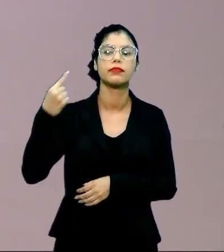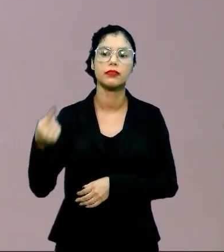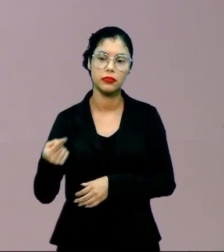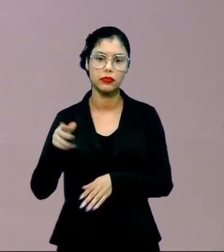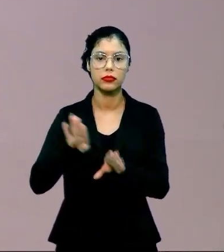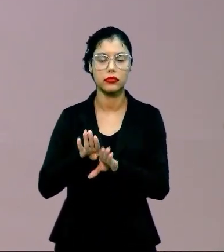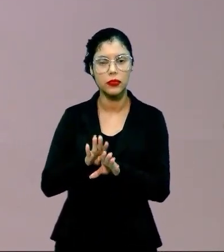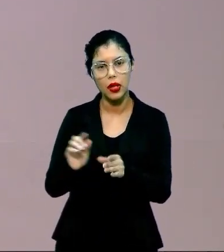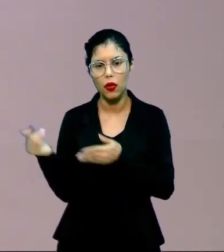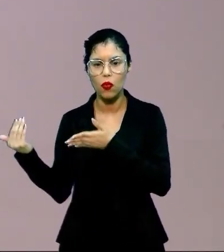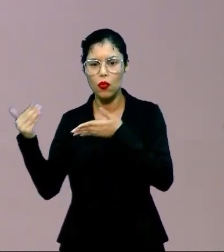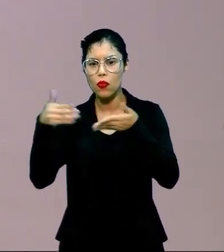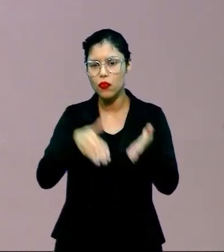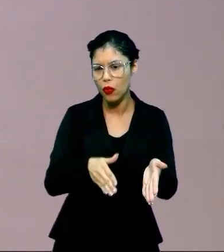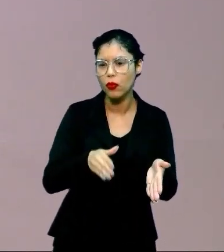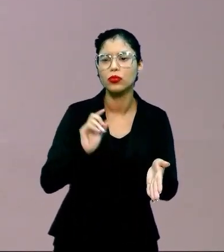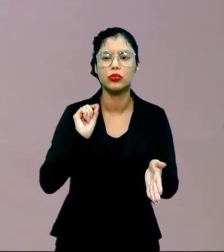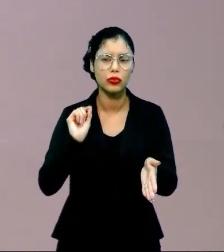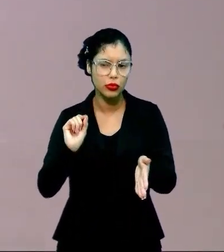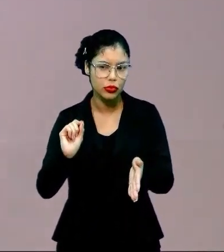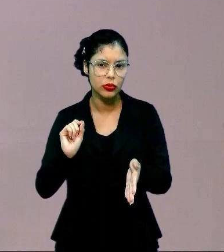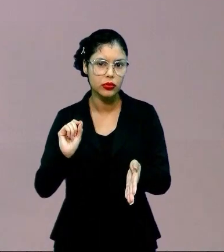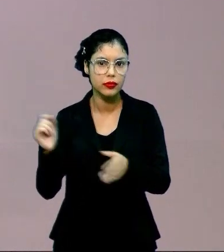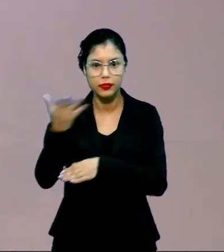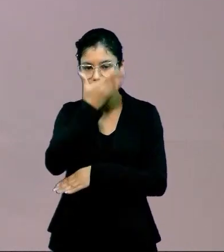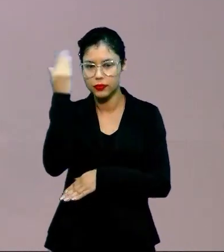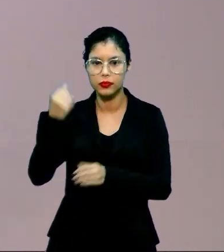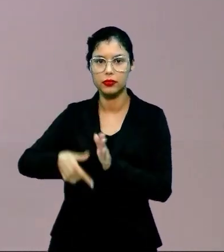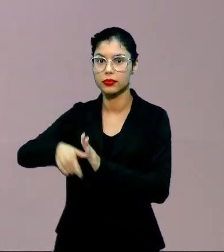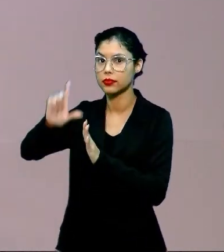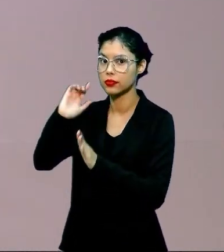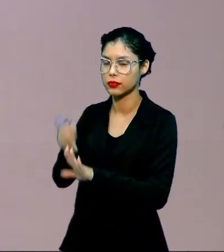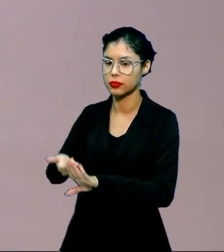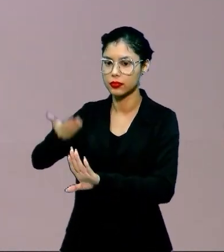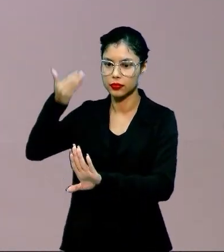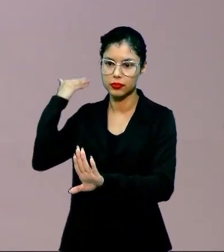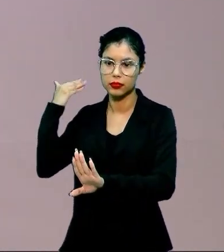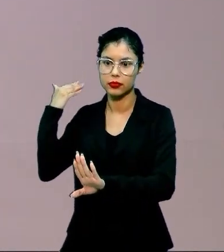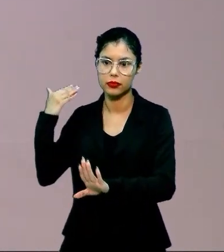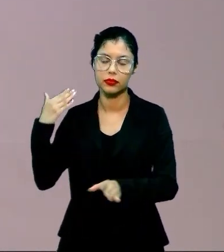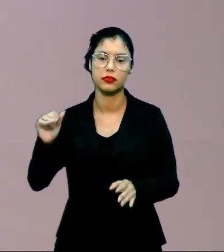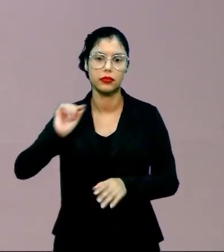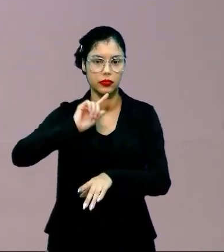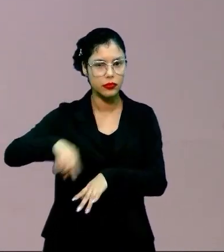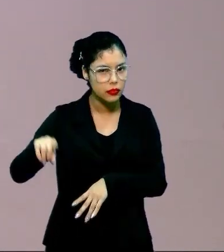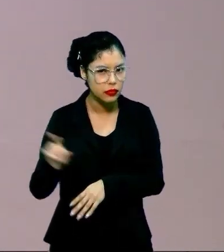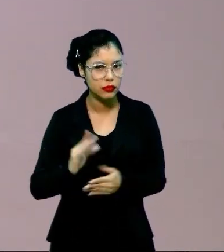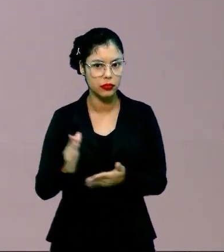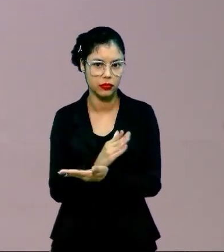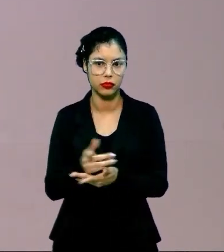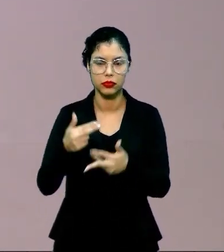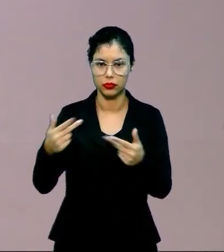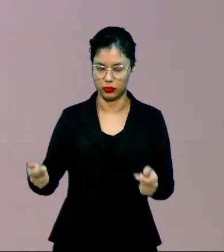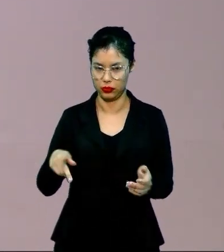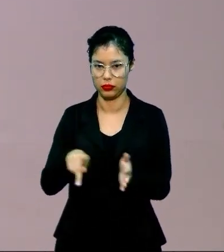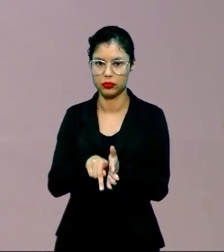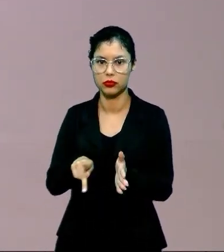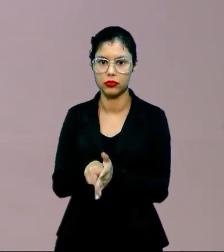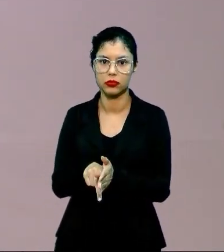sempre com um objetivo de esquecer a anterior ou então apagar alguns resquícios dela, o que